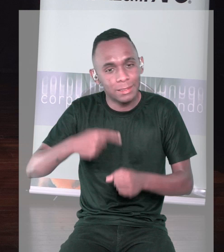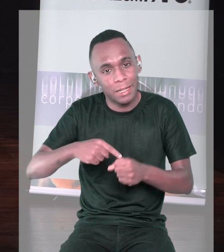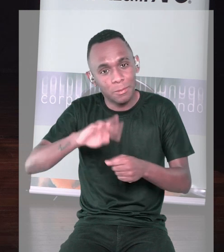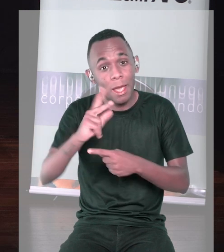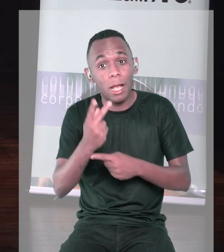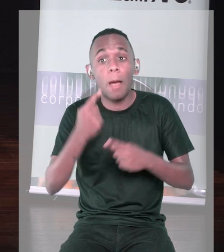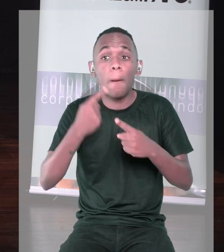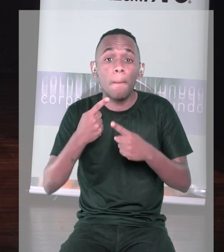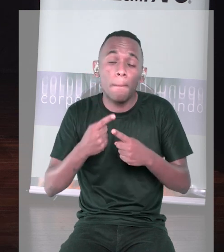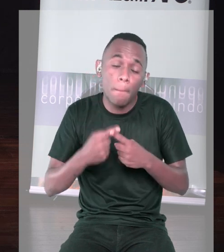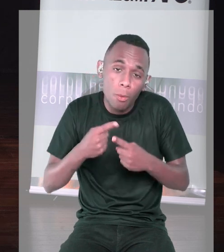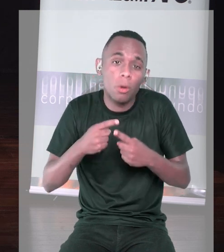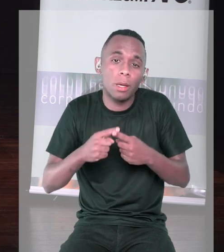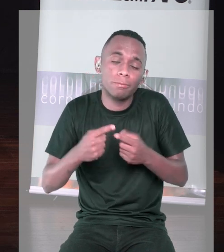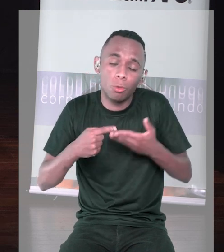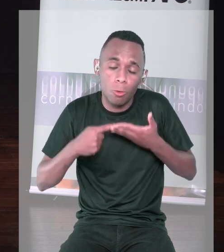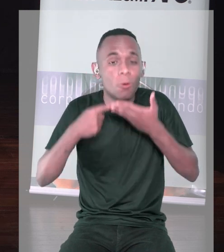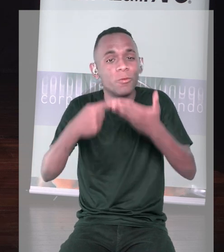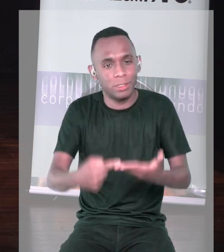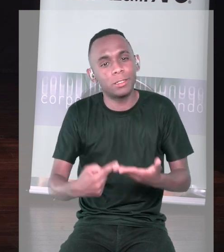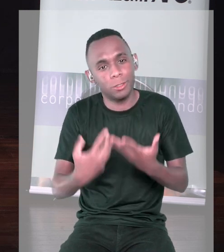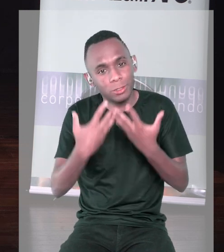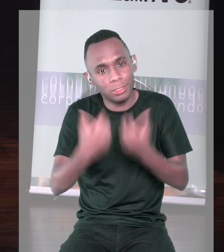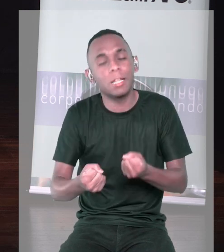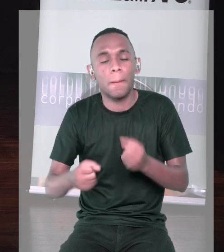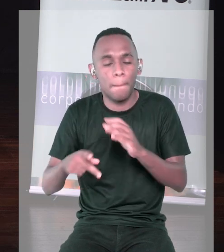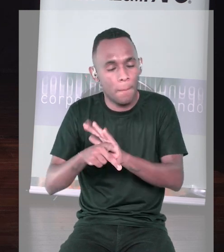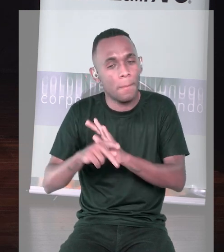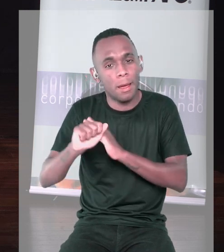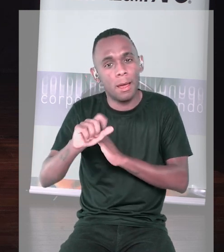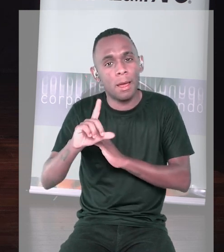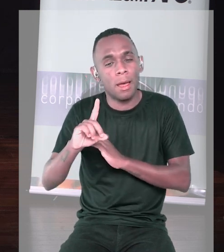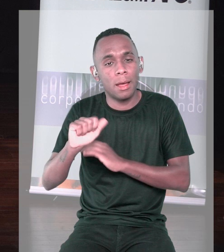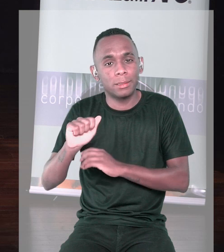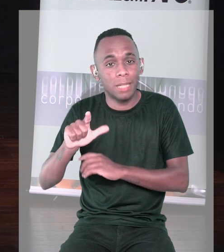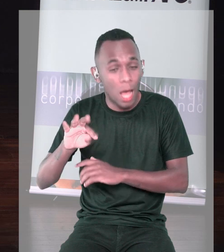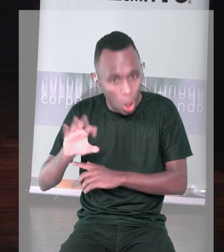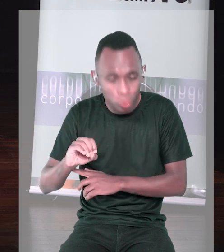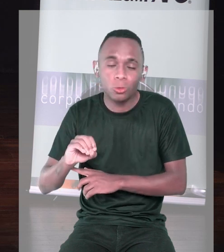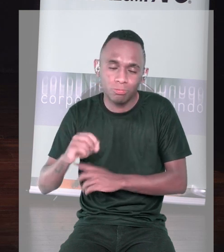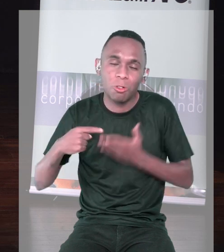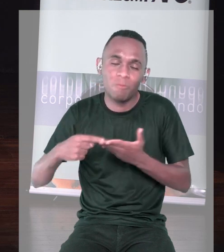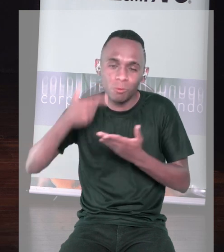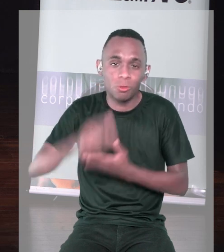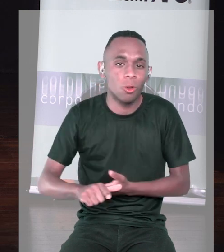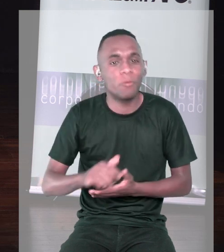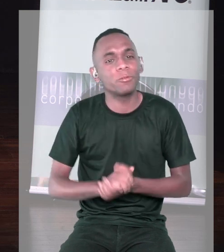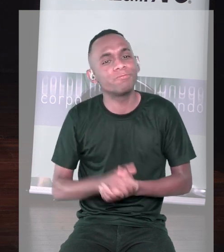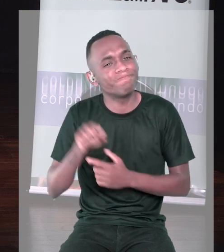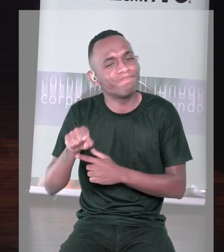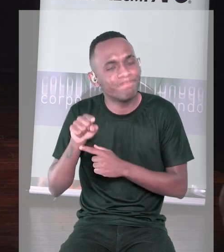aqui. Uma alegria por poder corresponder ao convite do Adalto Novaes, mais uma